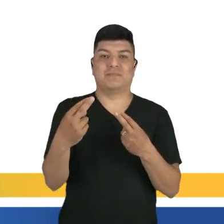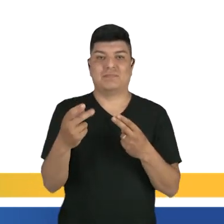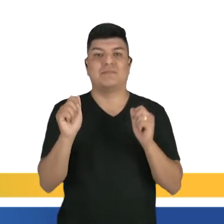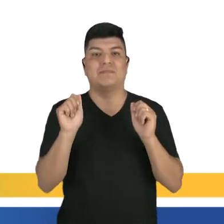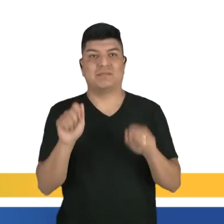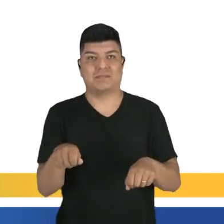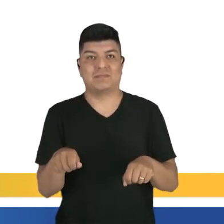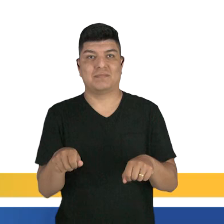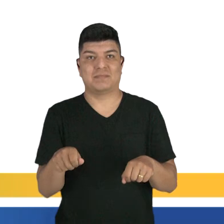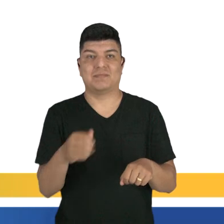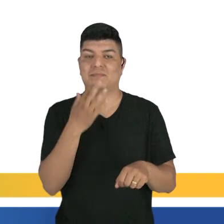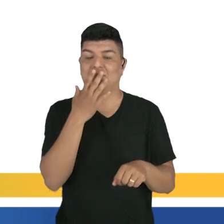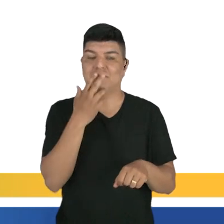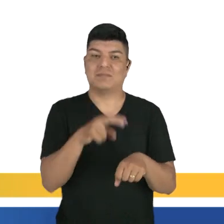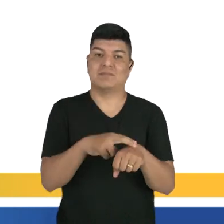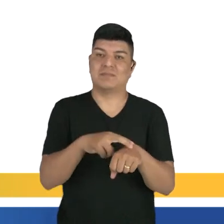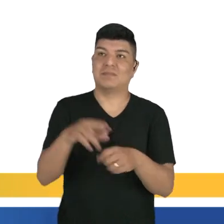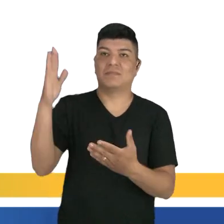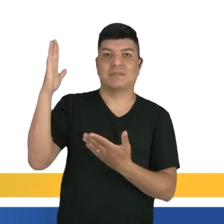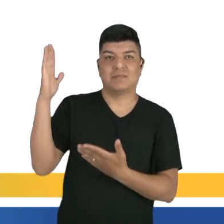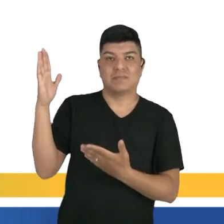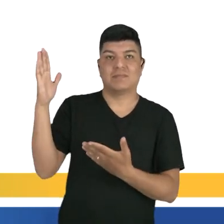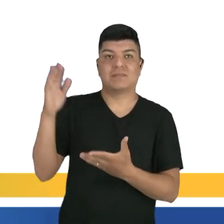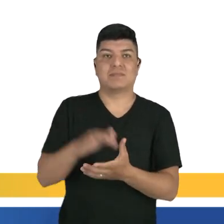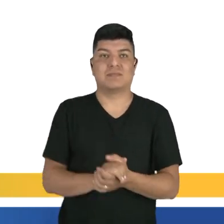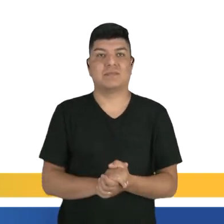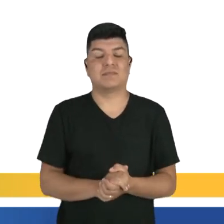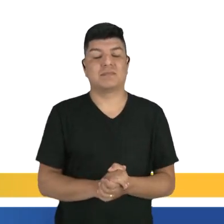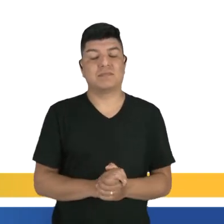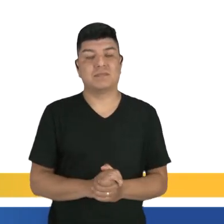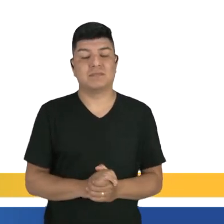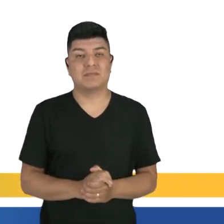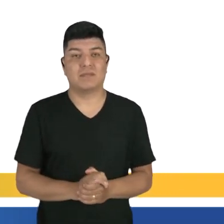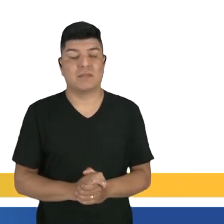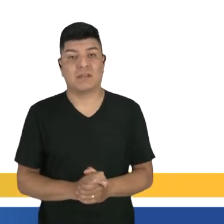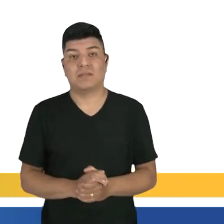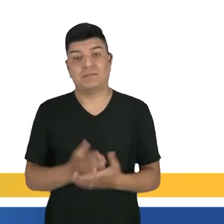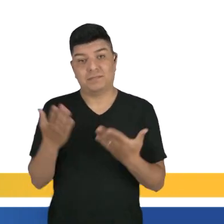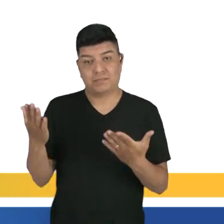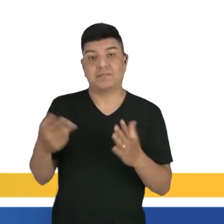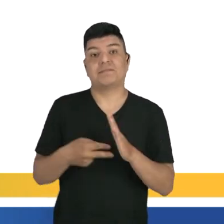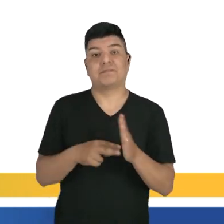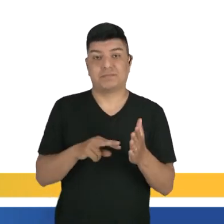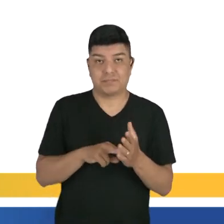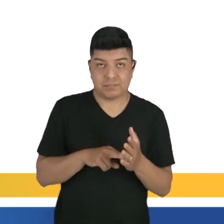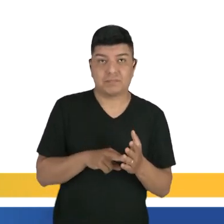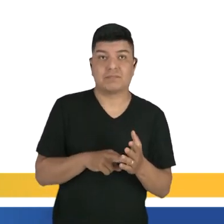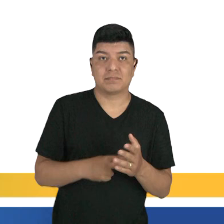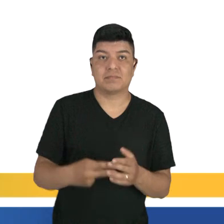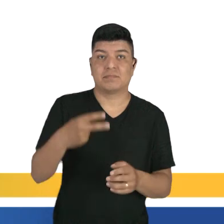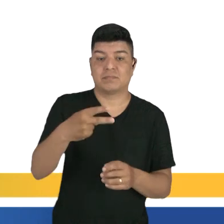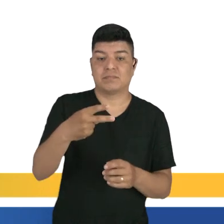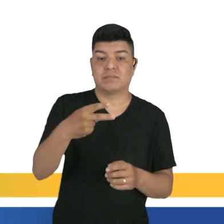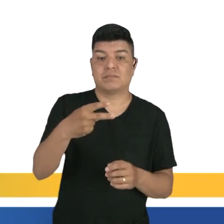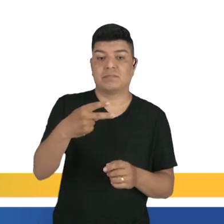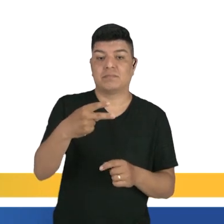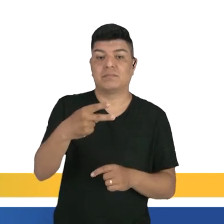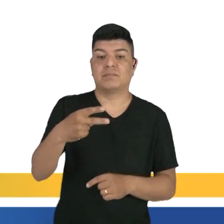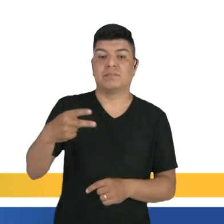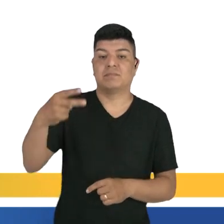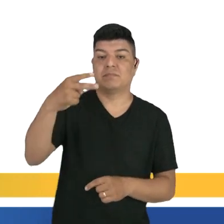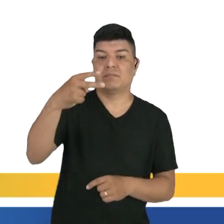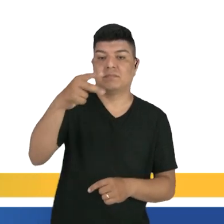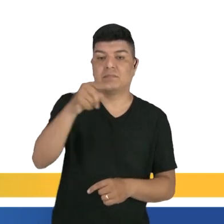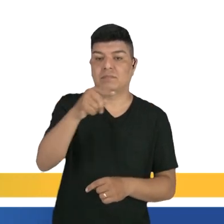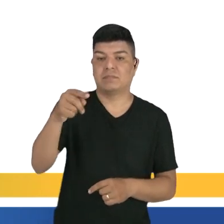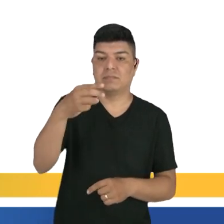que está no retângulo verde. Então, nós acabamos dando um sentido para 2 elevado a 2/3.